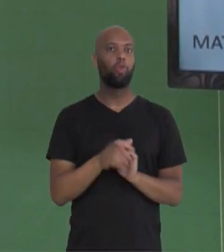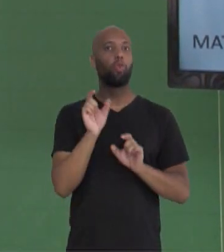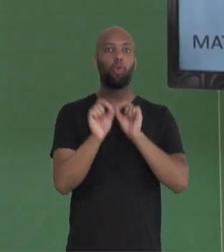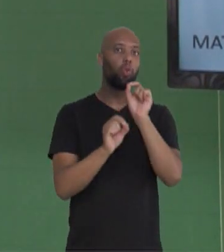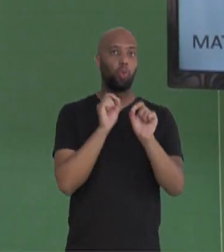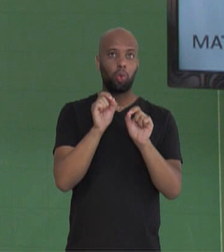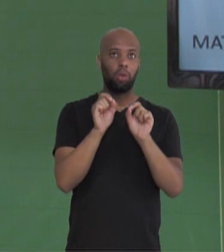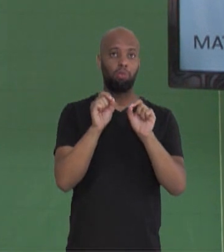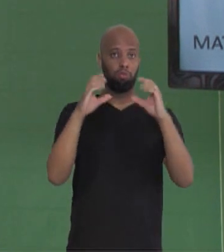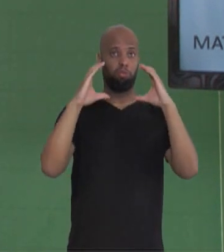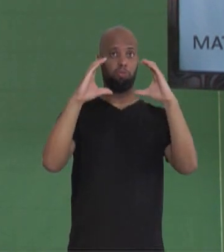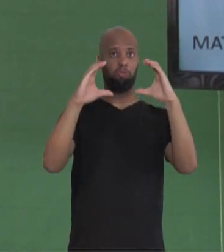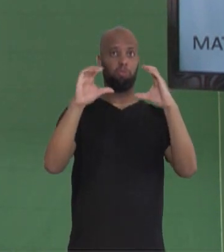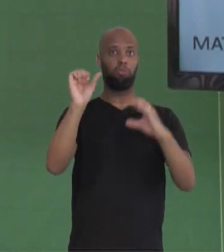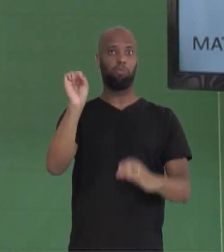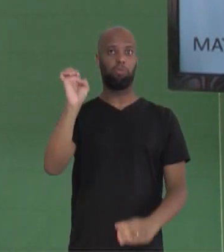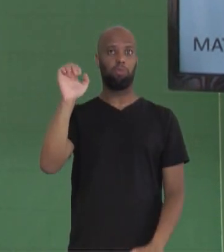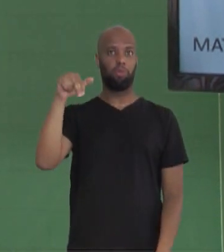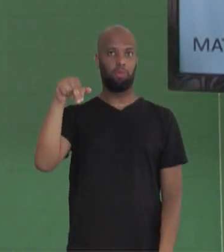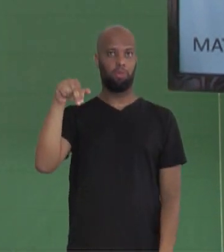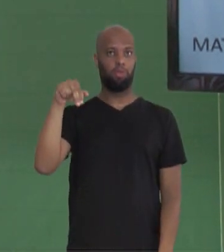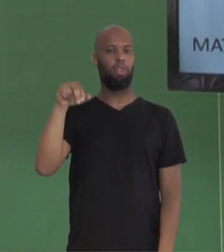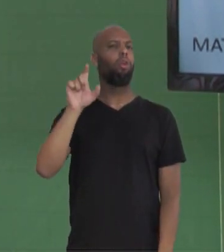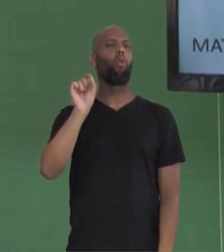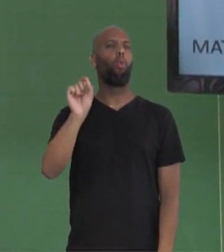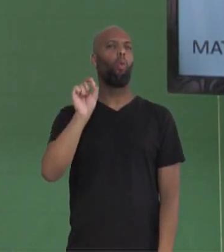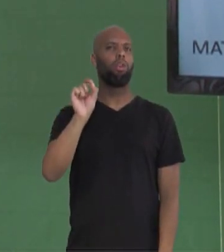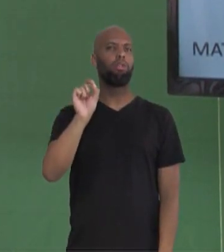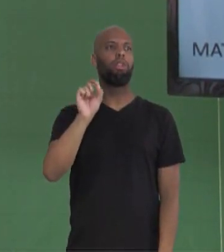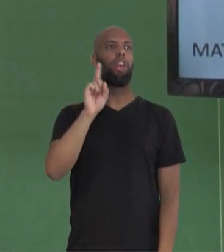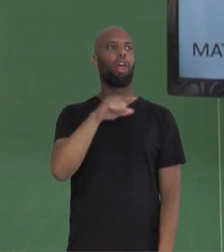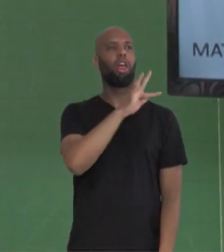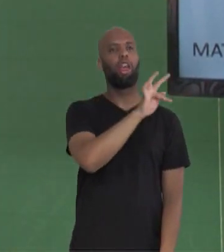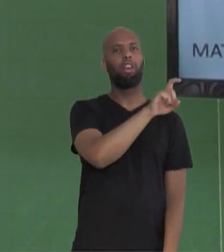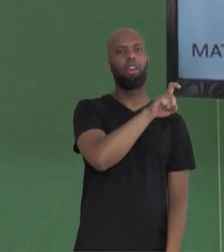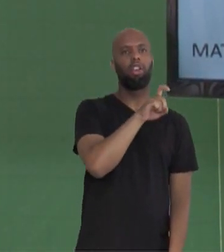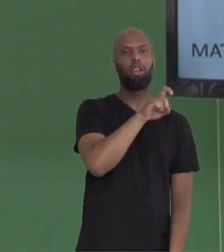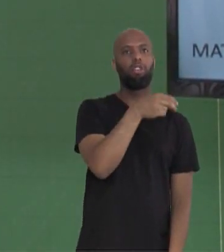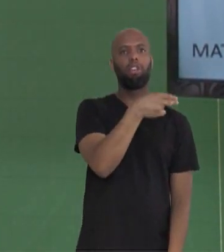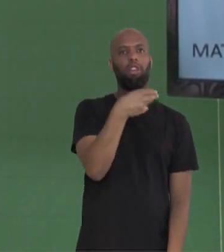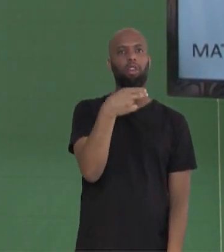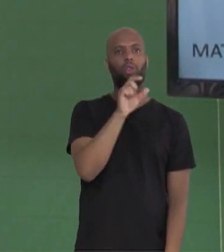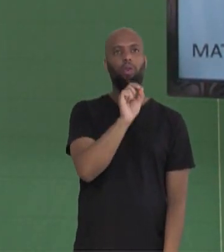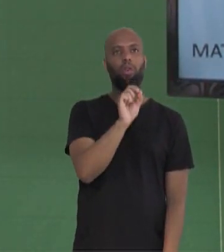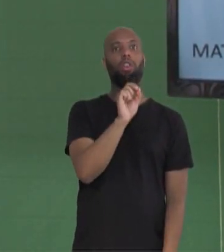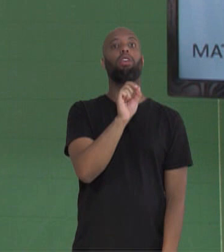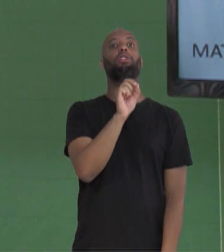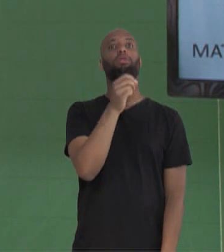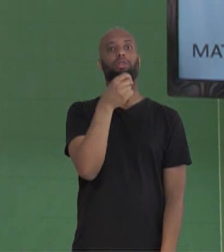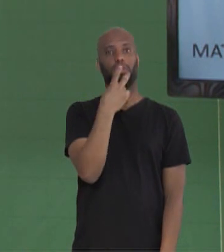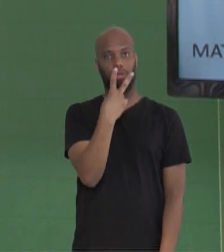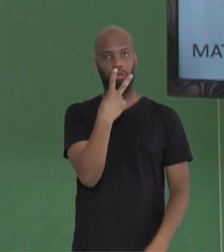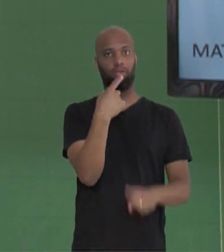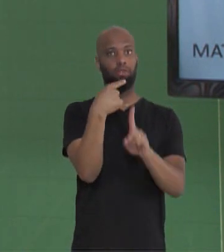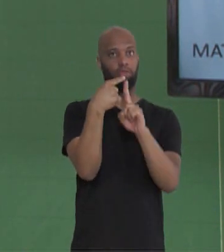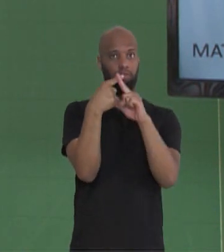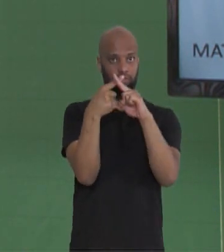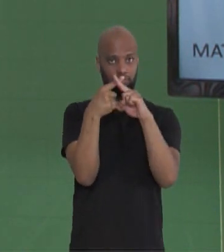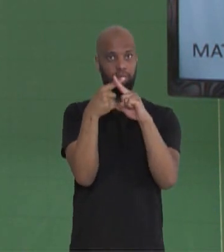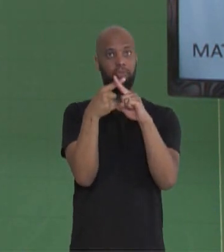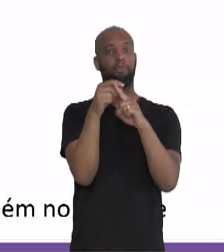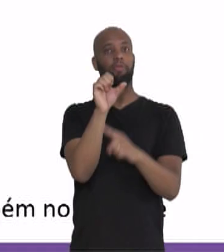determinada função seno. Qual é a minha função? F de x aqui vai ser igual a quem? A 2 vezes o